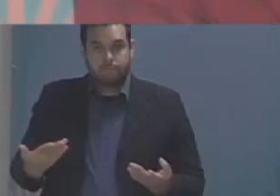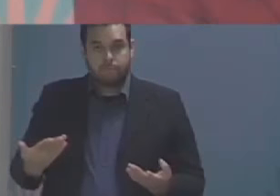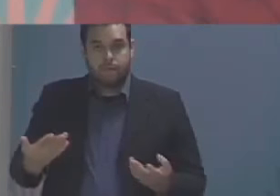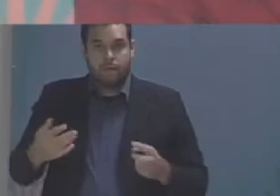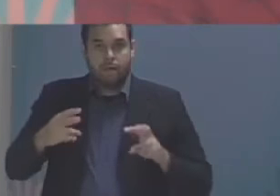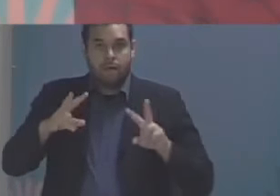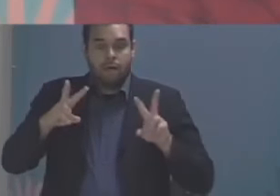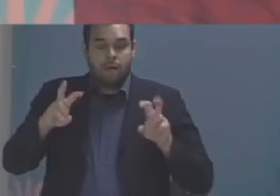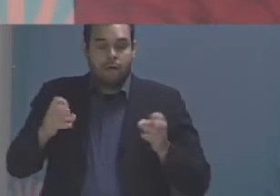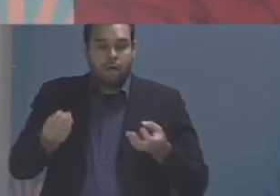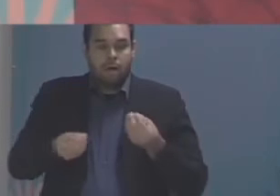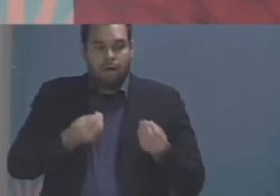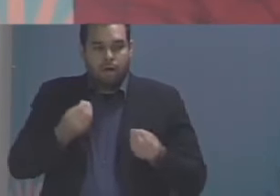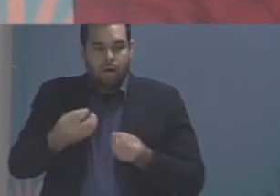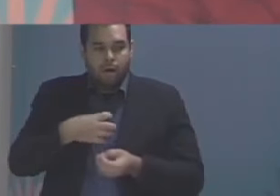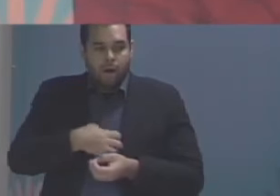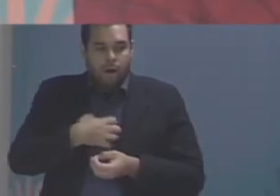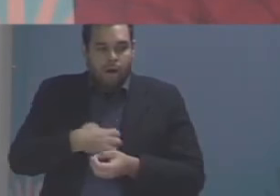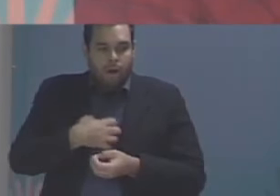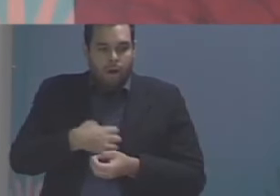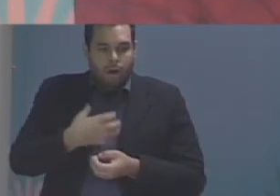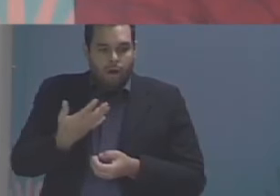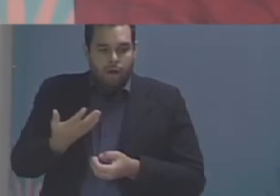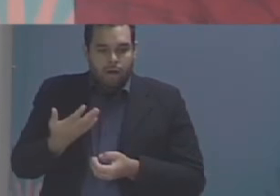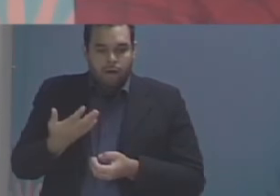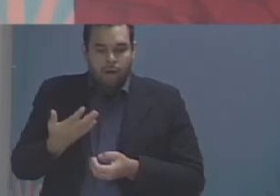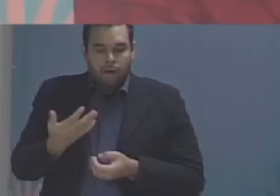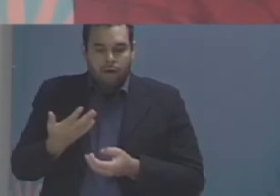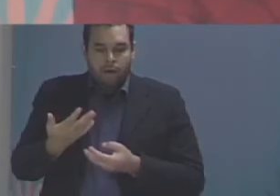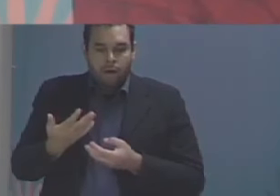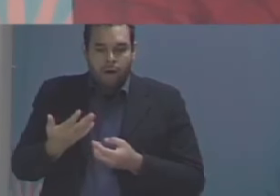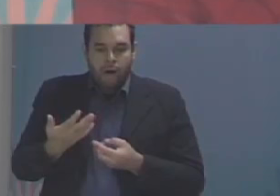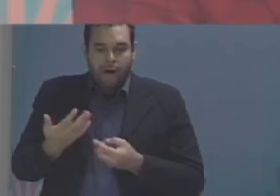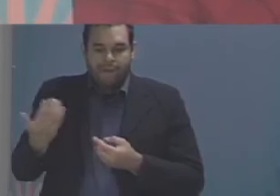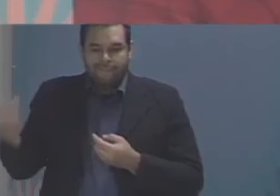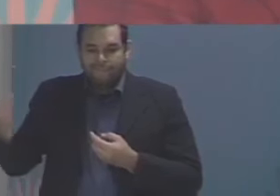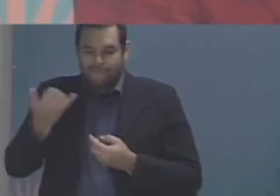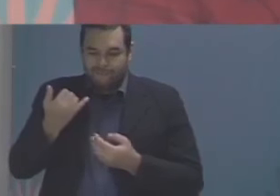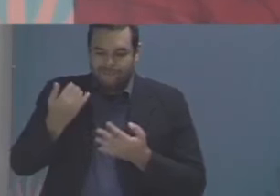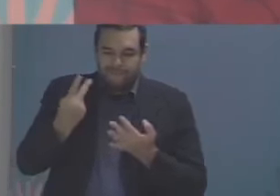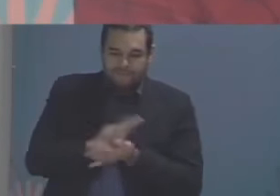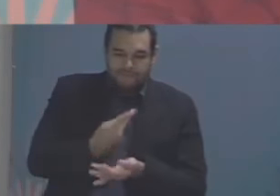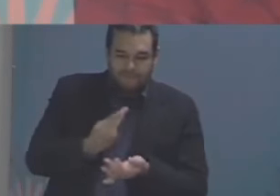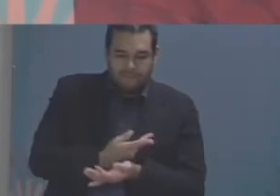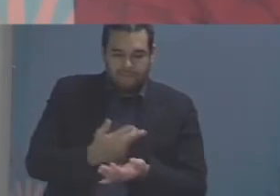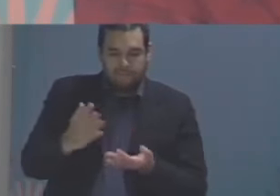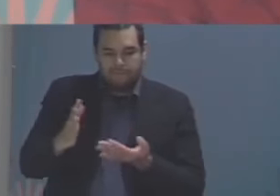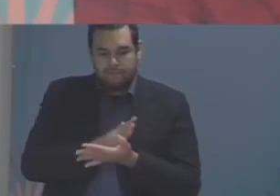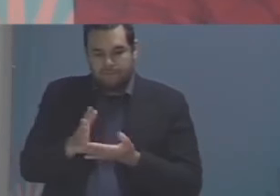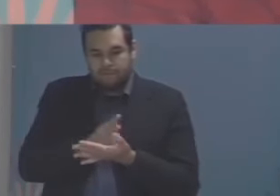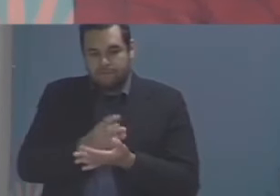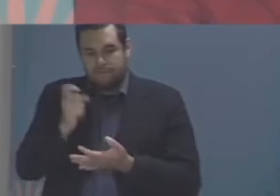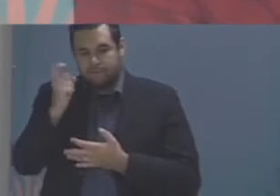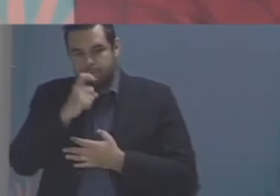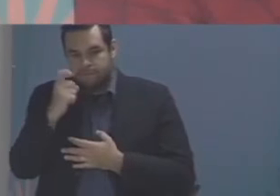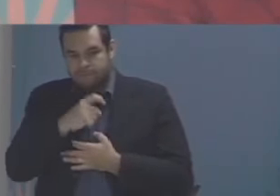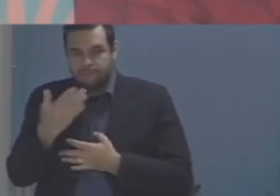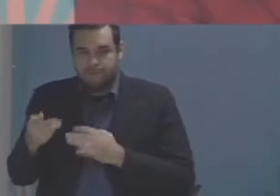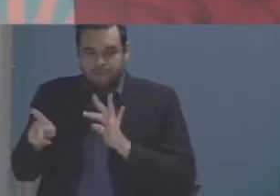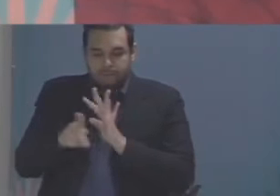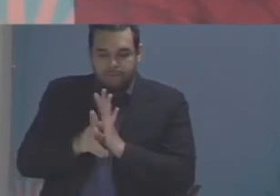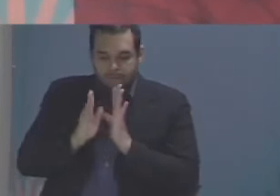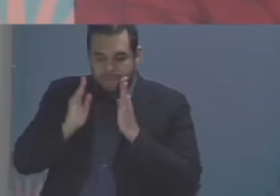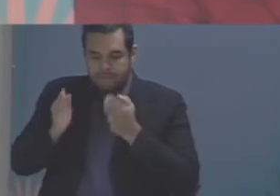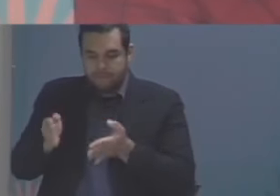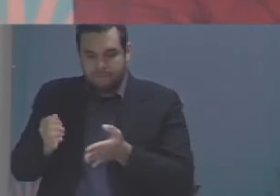a... Agora, fica aquela coisa de uma informação imprecisa, em alguns casos, uma mentira